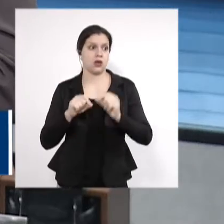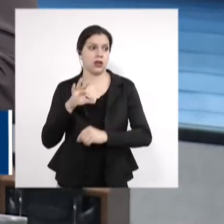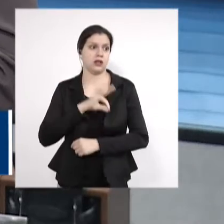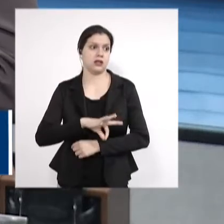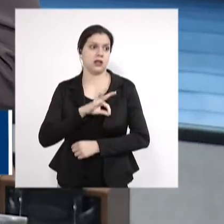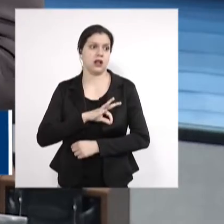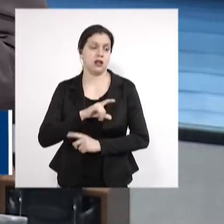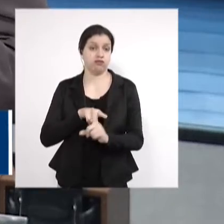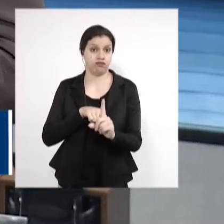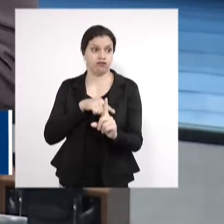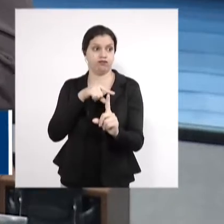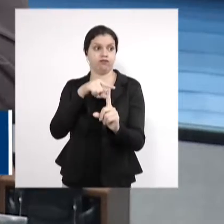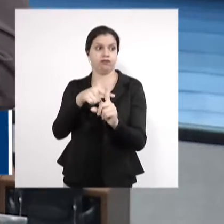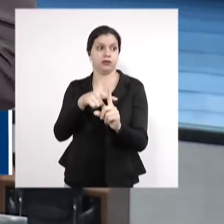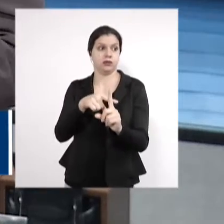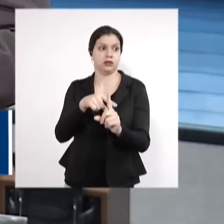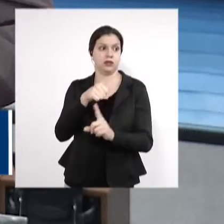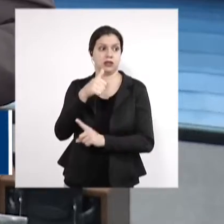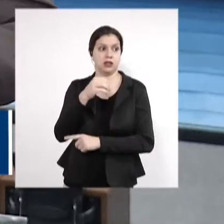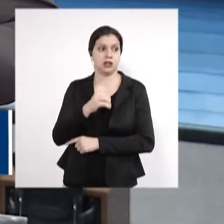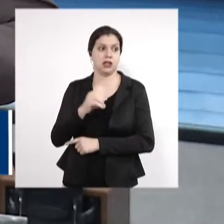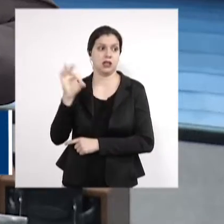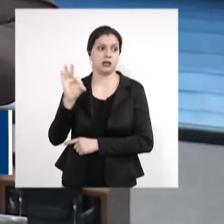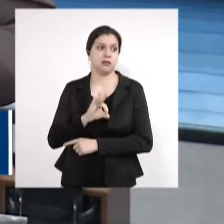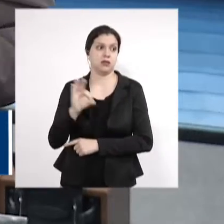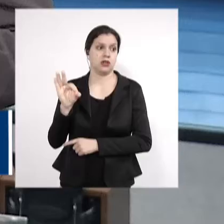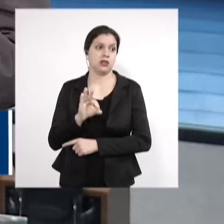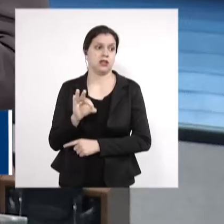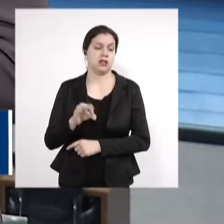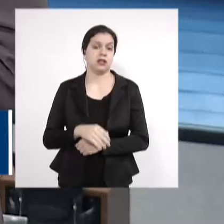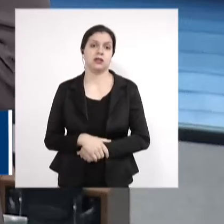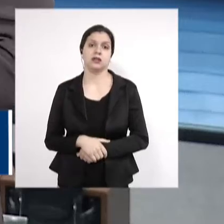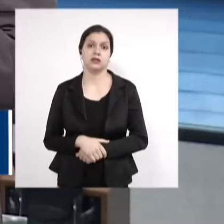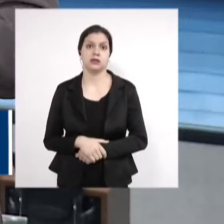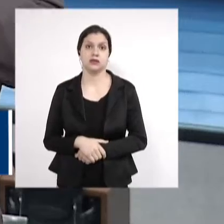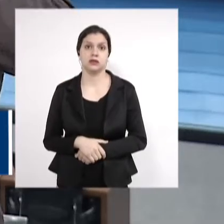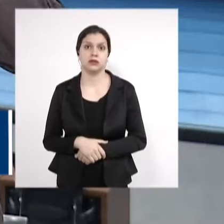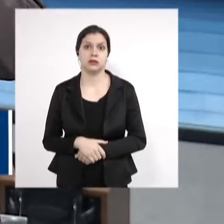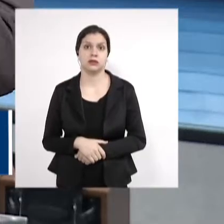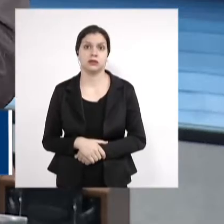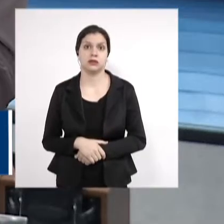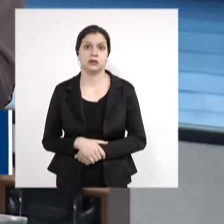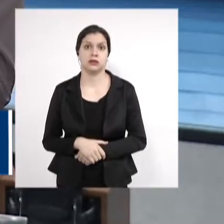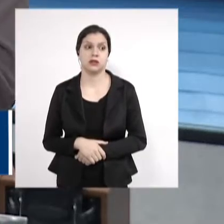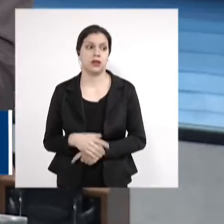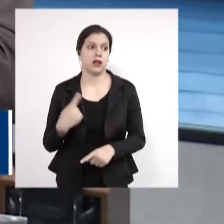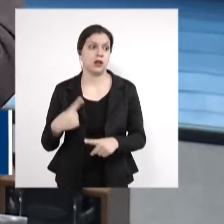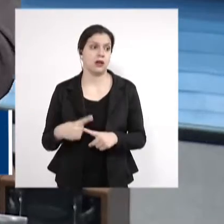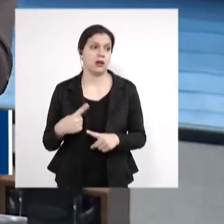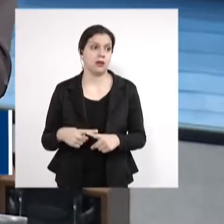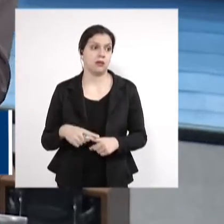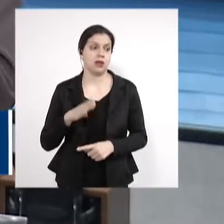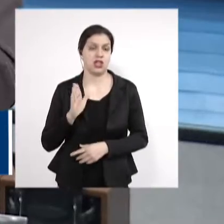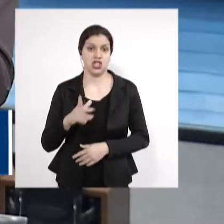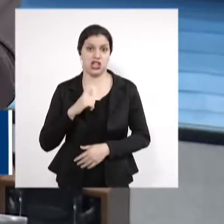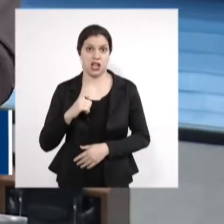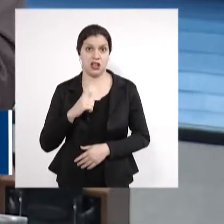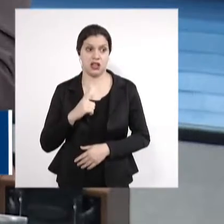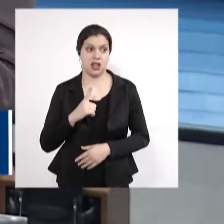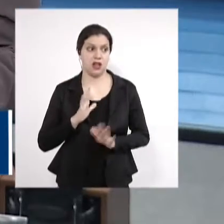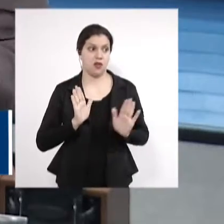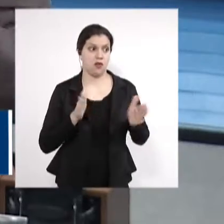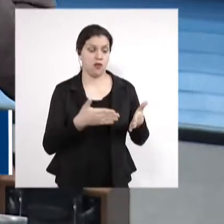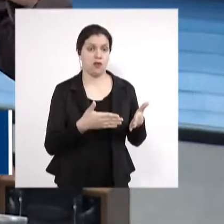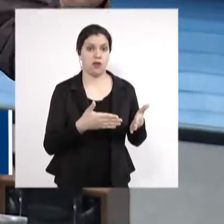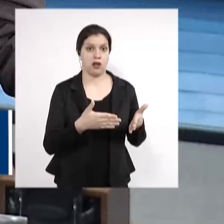remuneração um adicional de 10% nos seus vencimentos, porque é um acúmulo de função, porque ele já tem as varas, né, varas